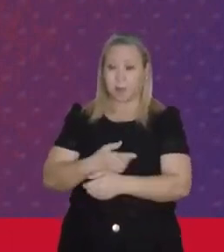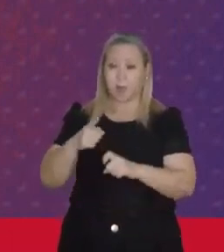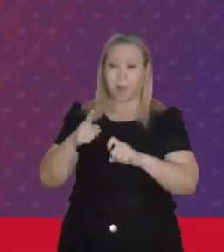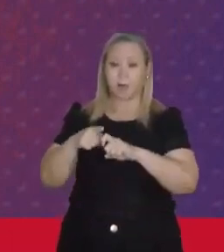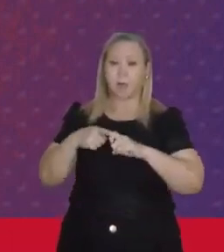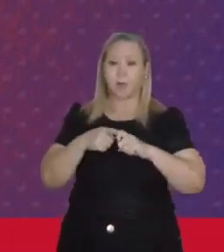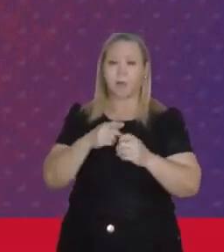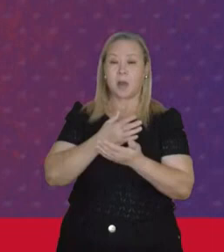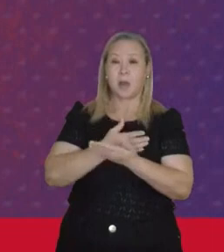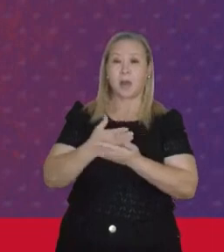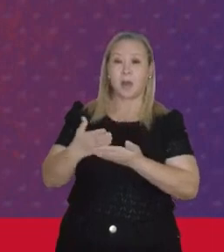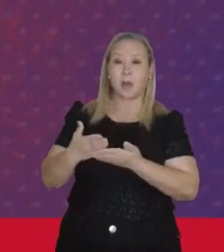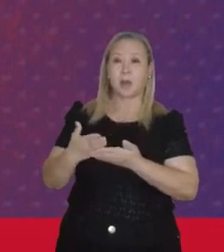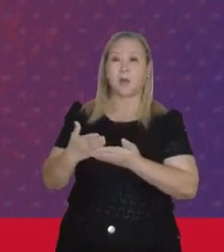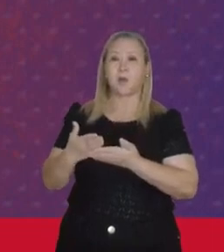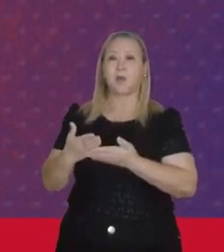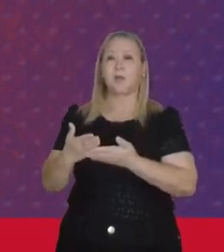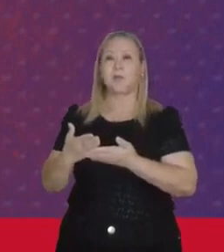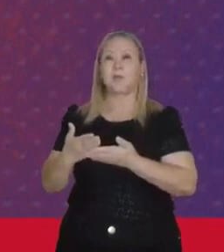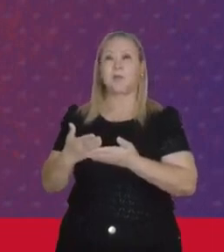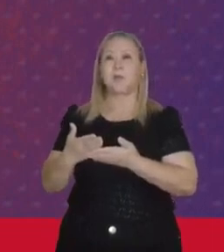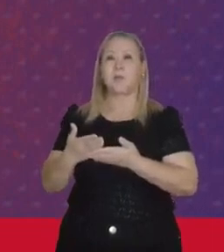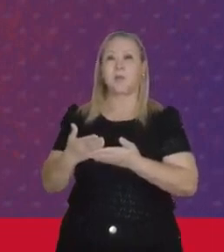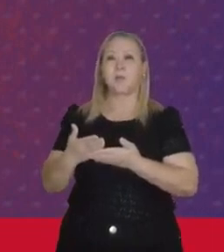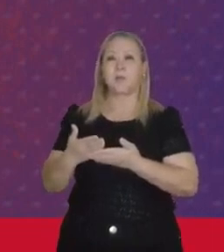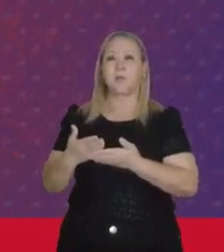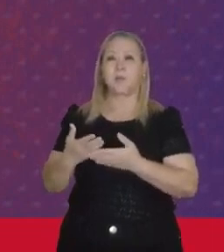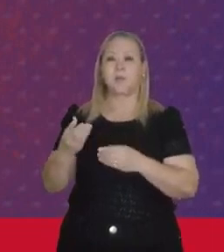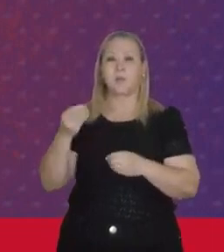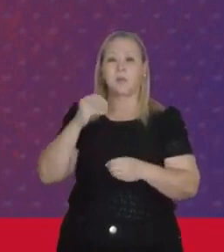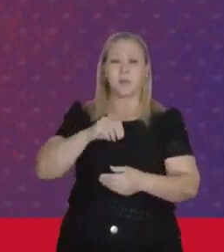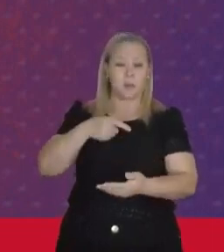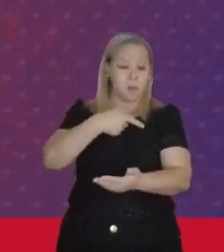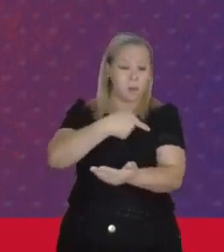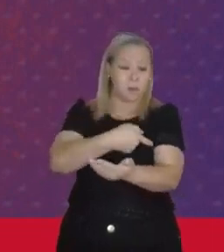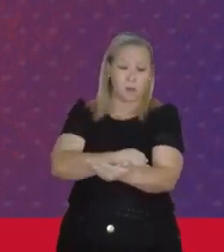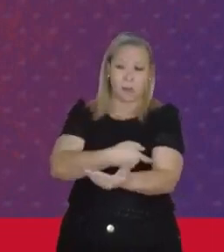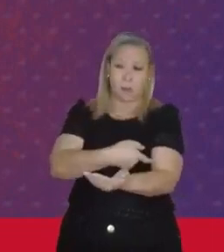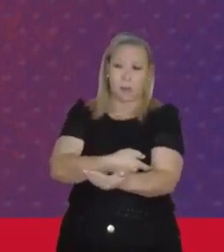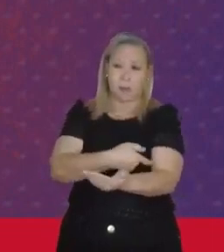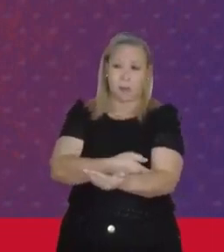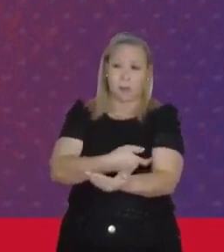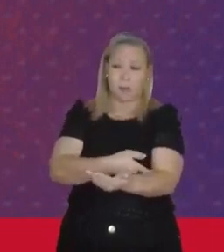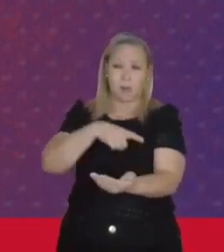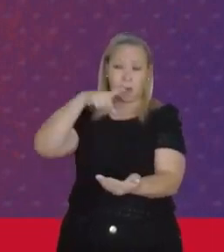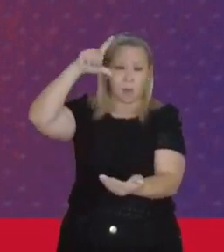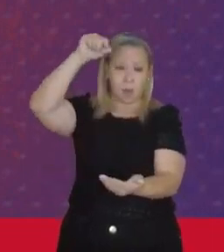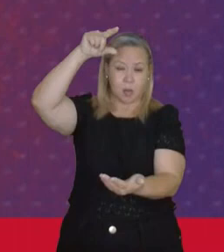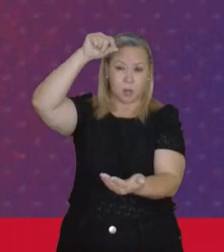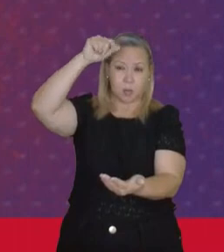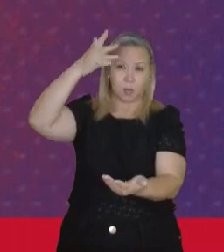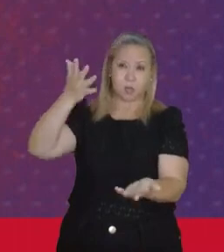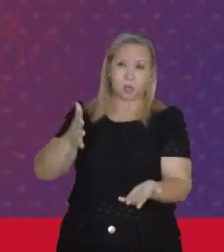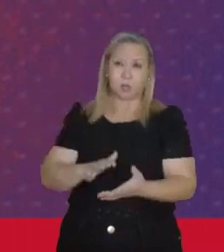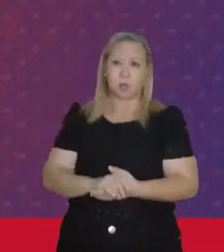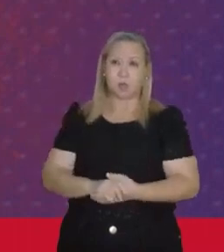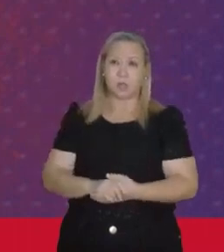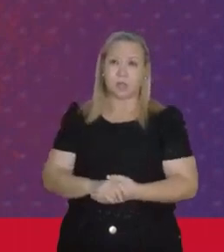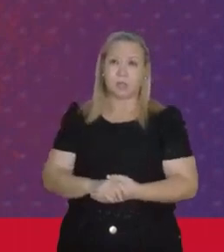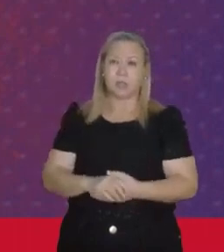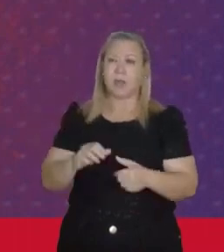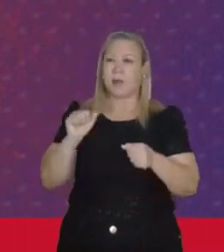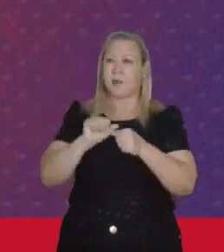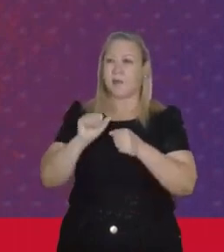médicos começaram a colocar o miso, e aí colocaram aquele soro para ter as contrações. As minhas contrações